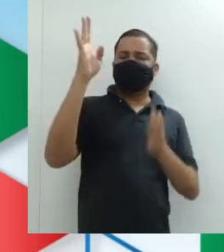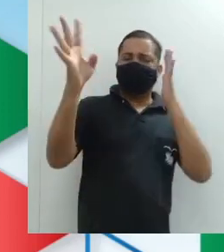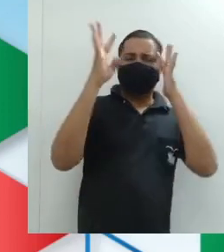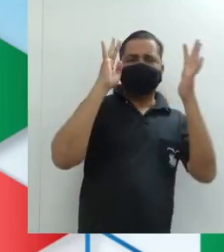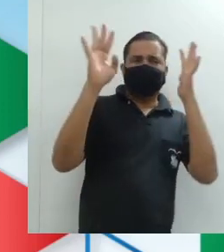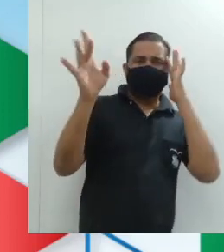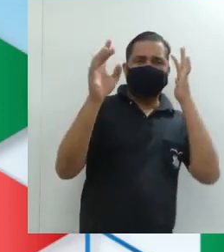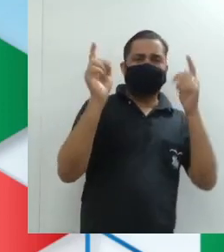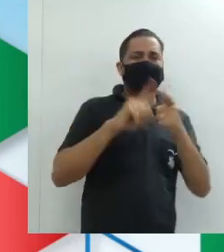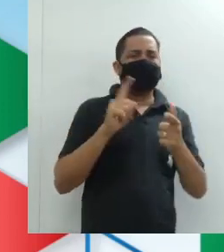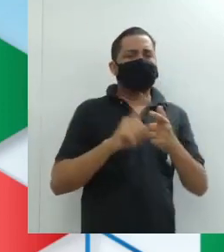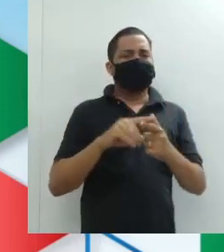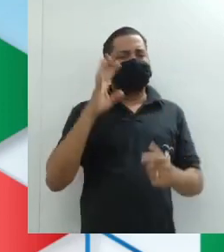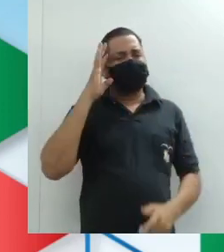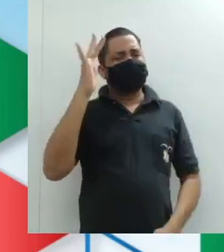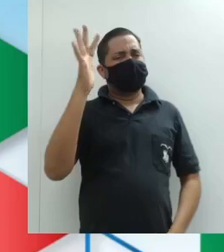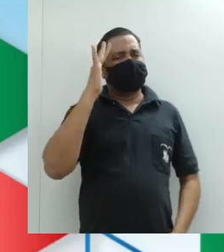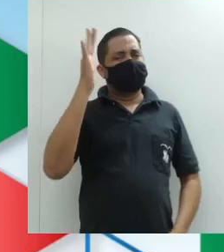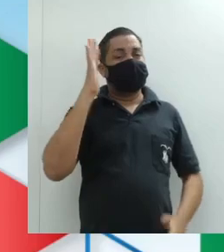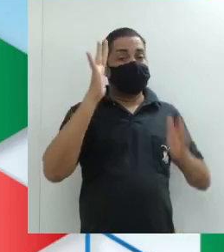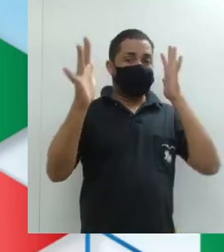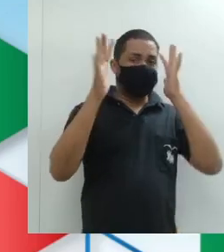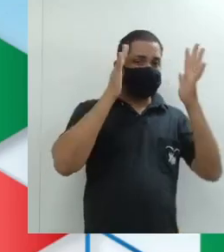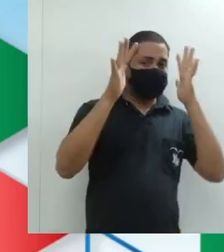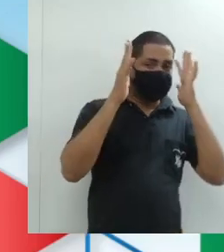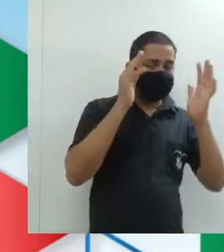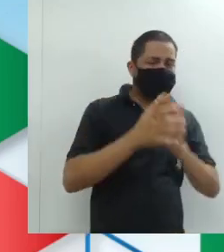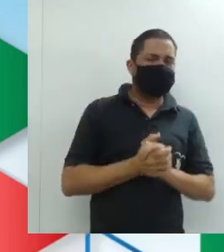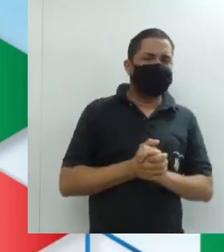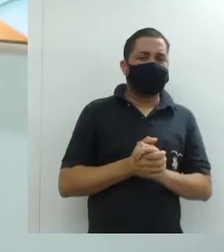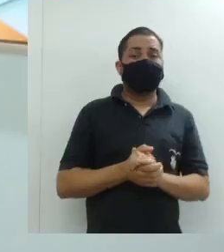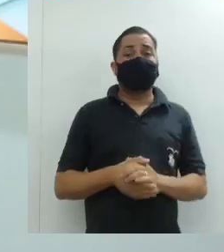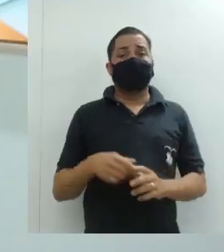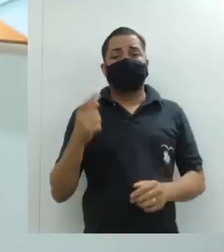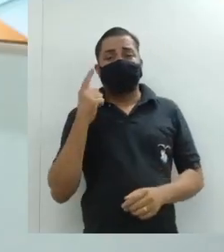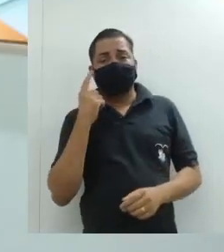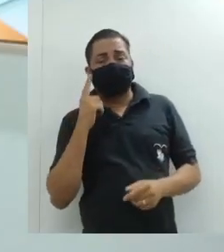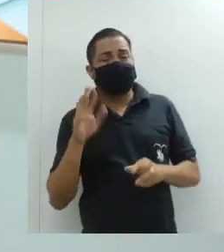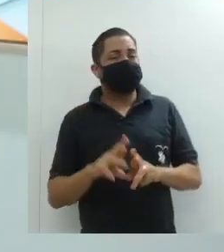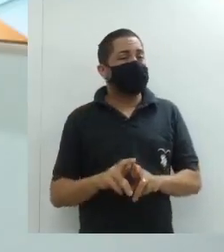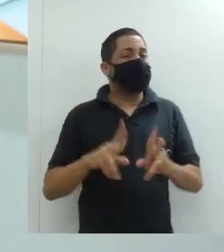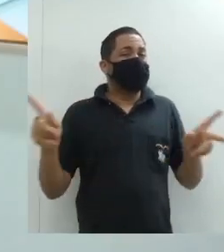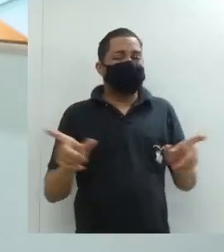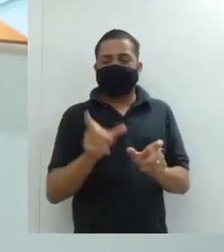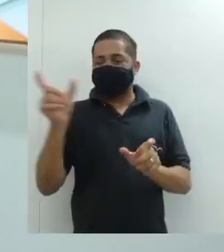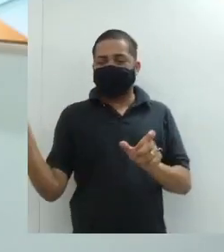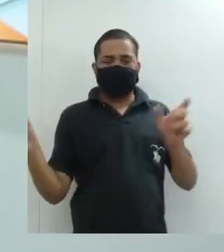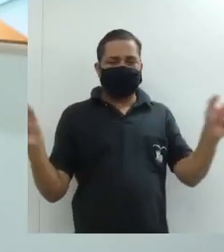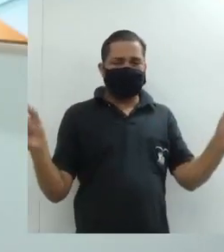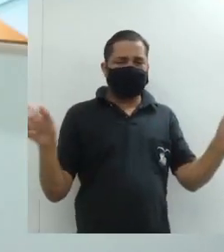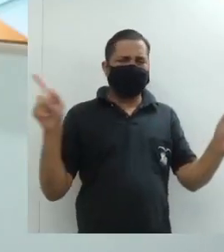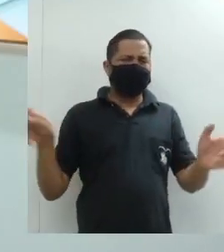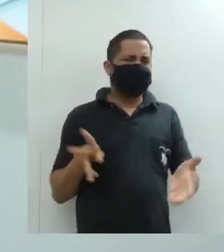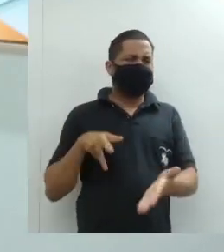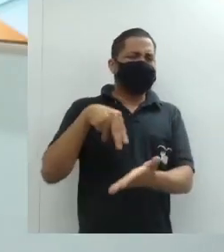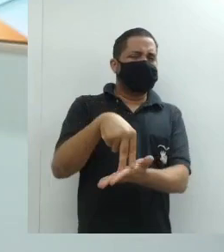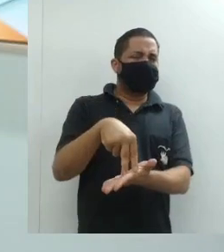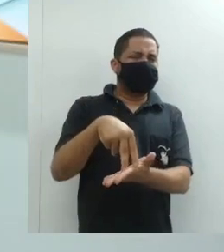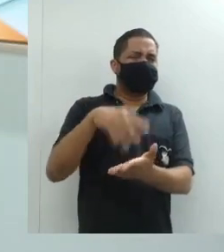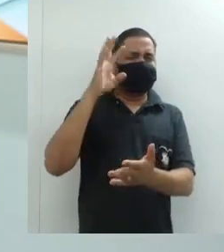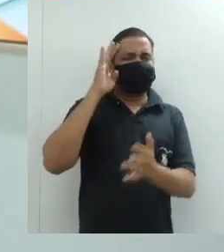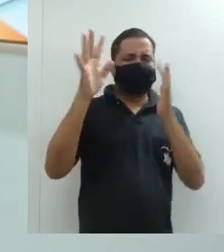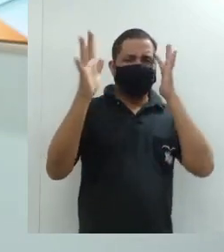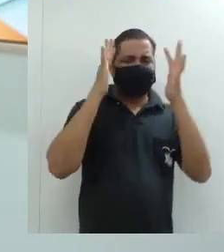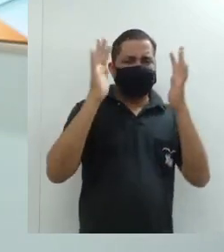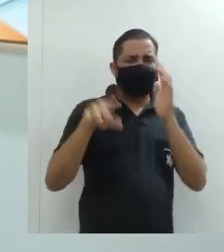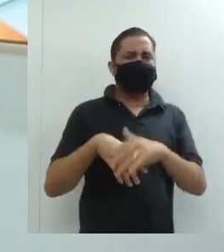a reflexão filosófica. Vamos conhecer a diferença entre elas, o que é uma atitude filosófica e o